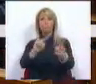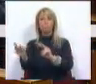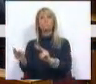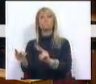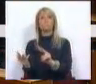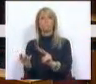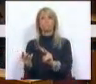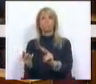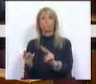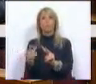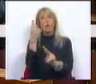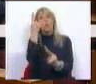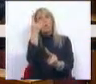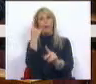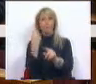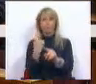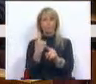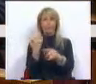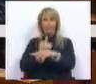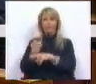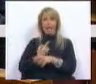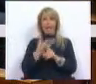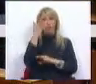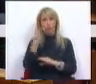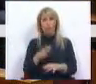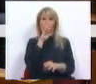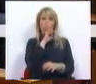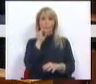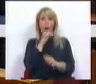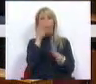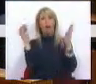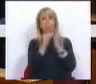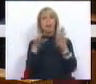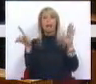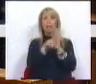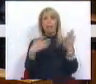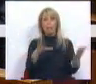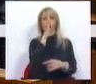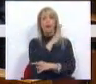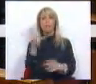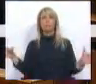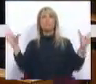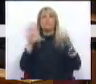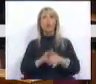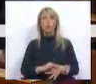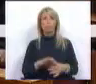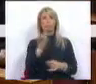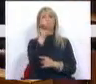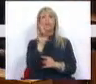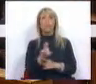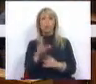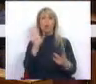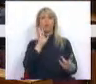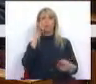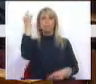das injustiças que estão plasmadas na lei em vigor e que se prende com a questão de sujeitar